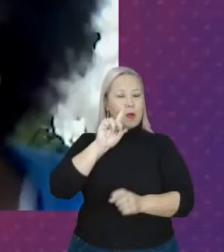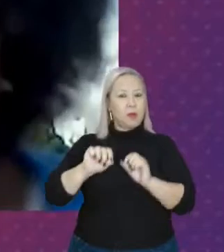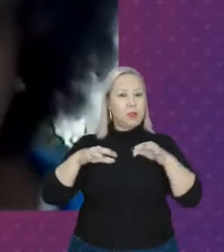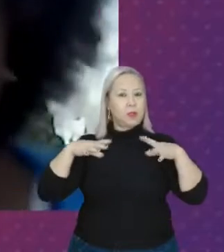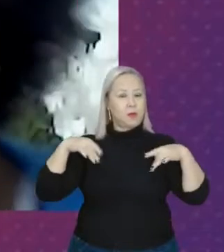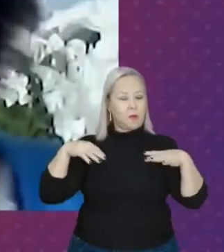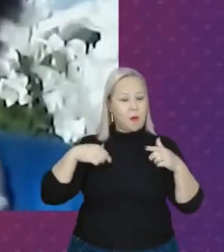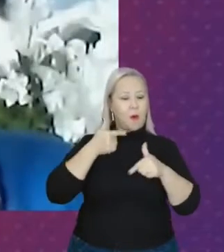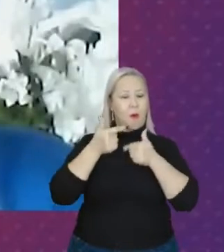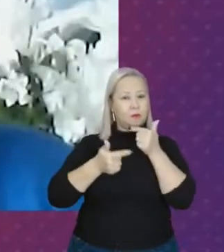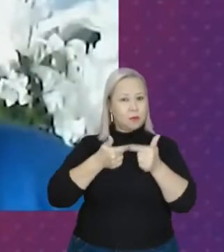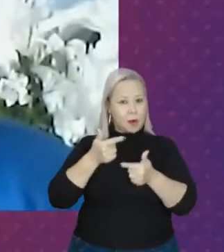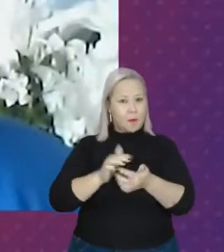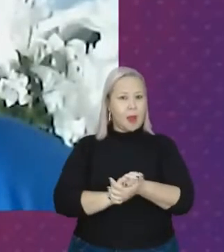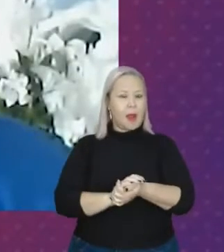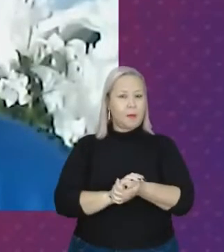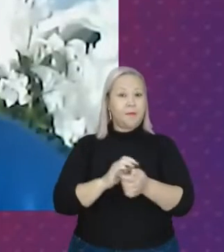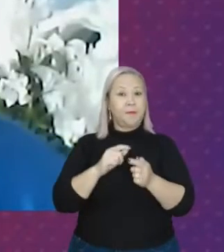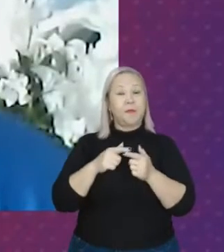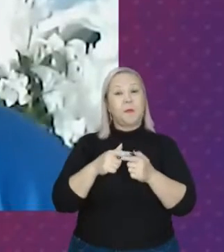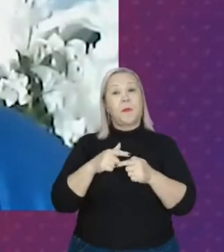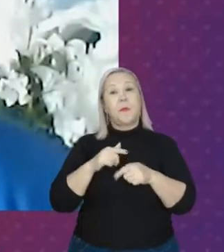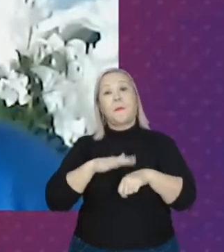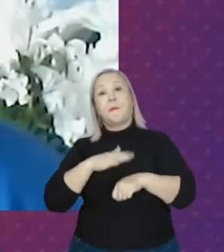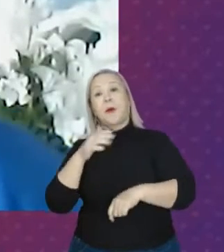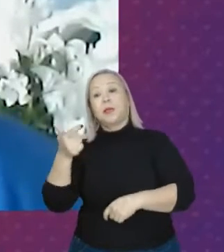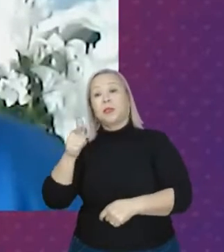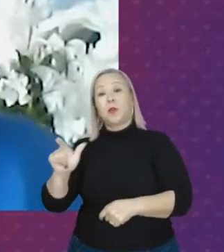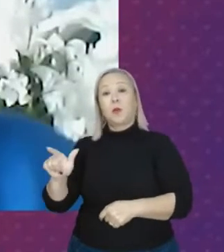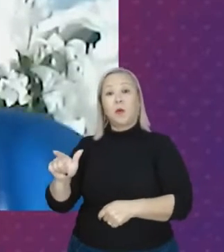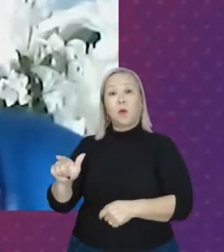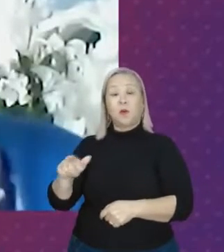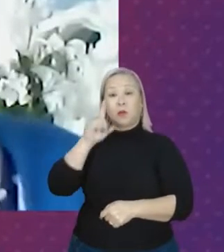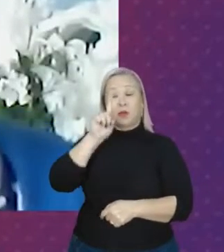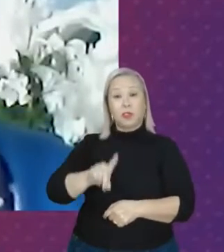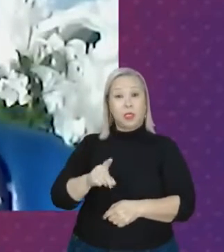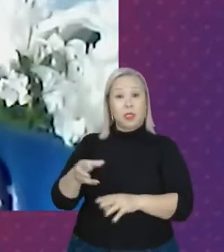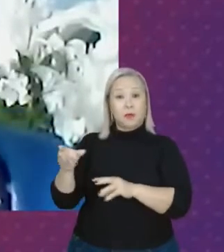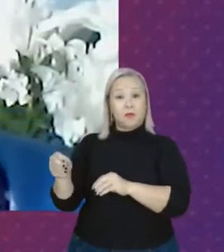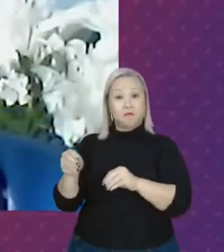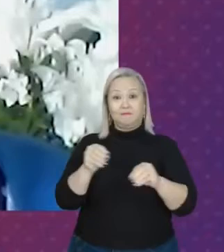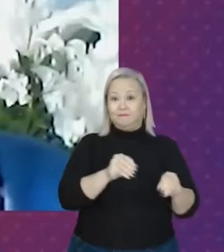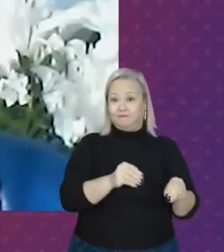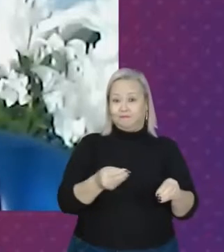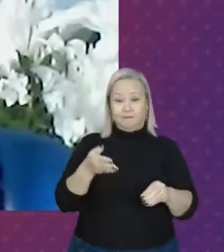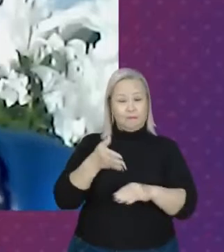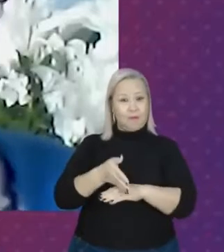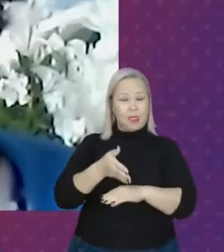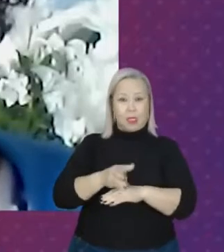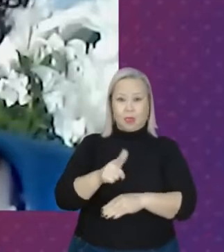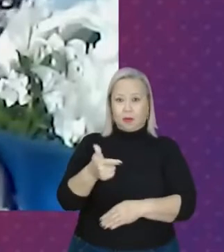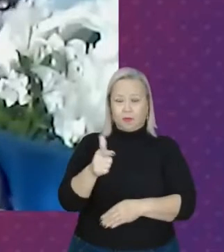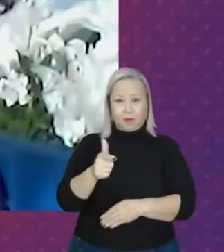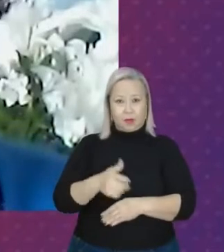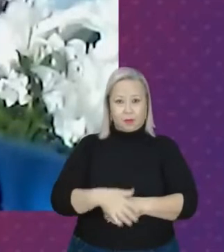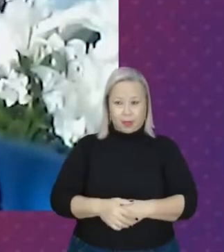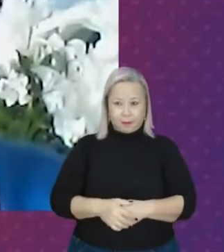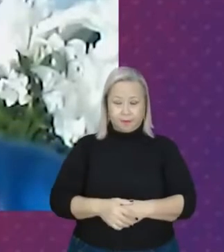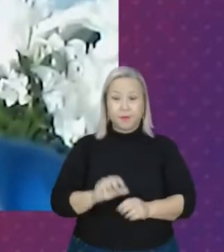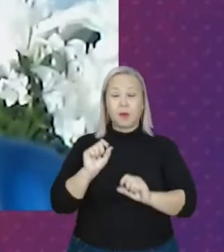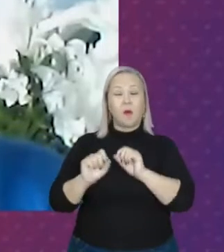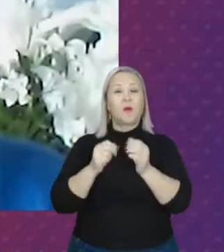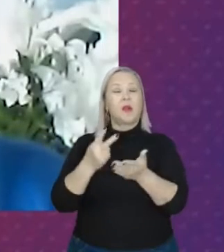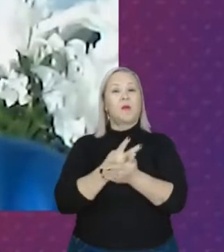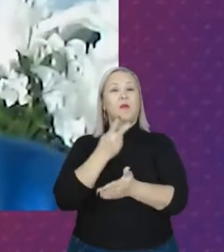folga, trabalho, mas outros ficaram de fora. O que foi que aconteceu? Na